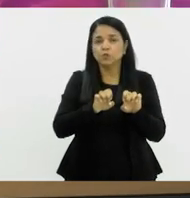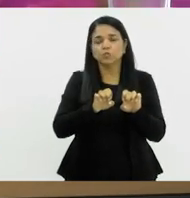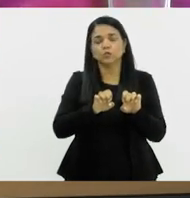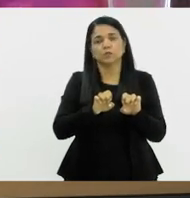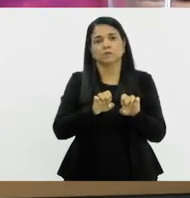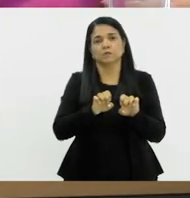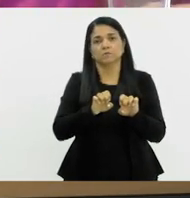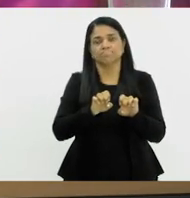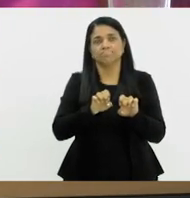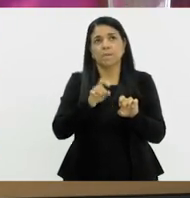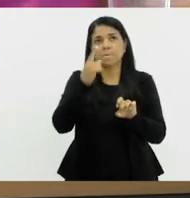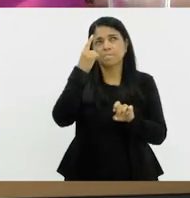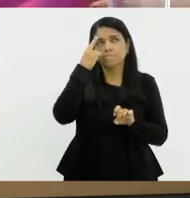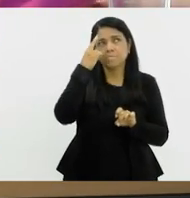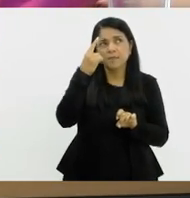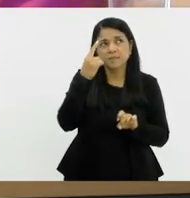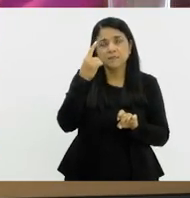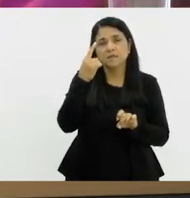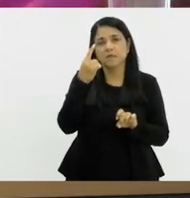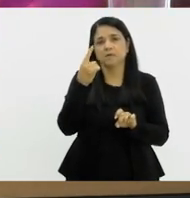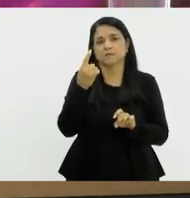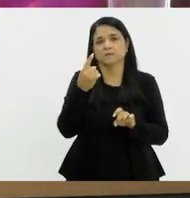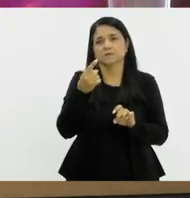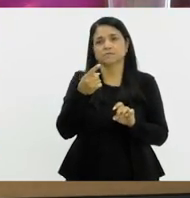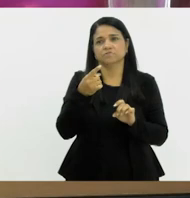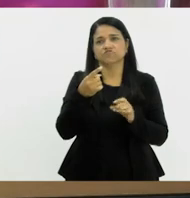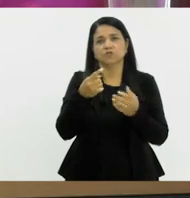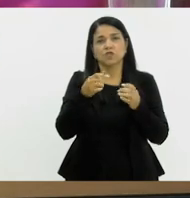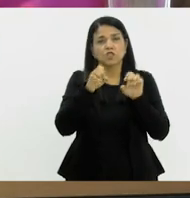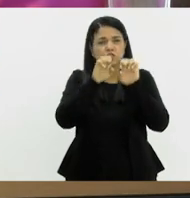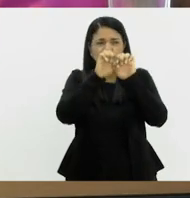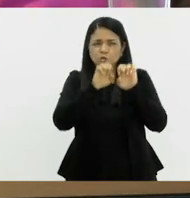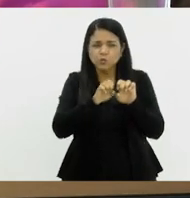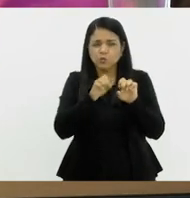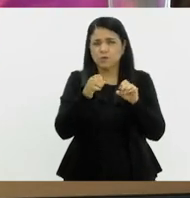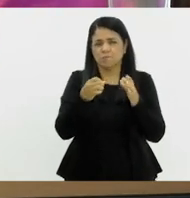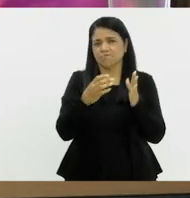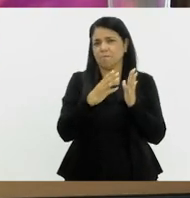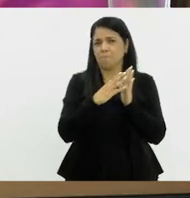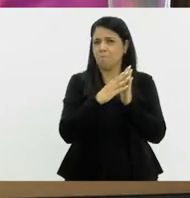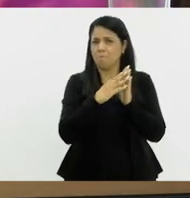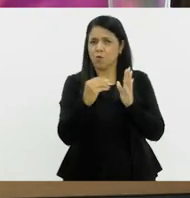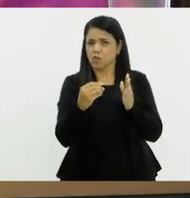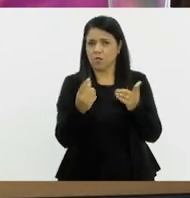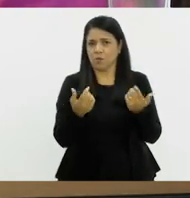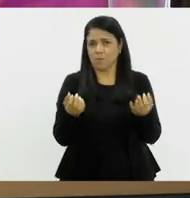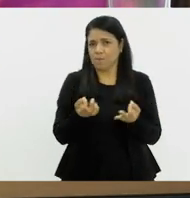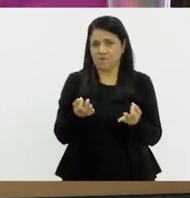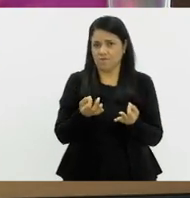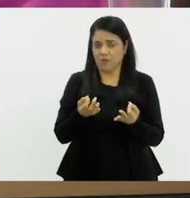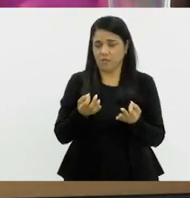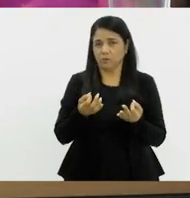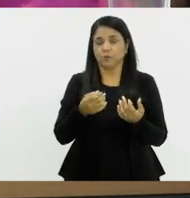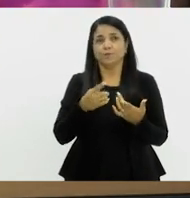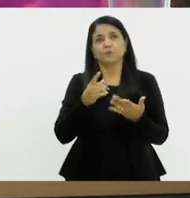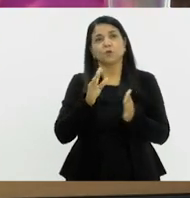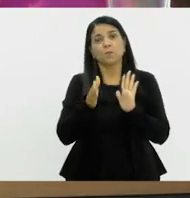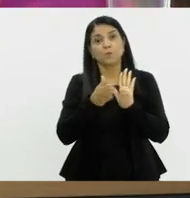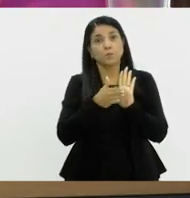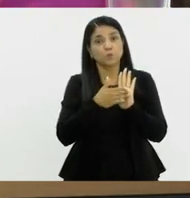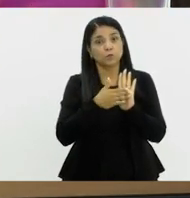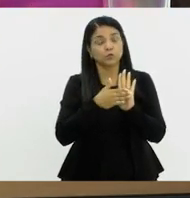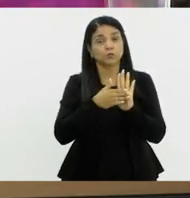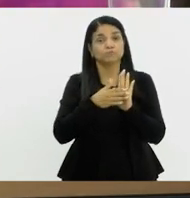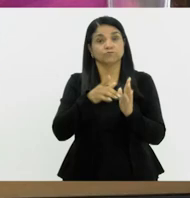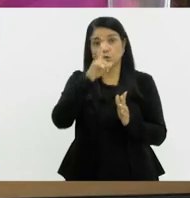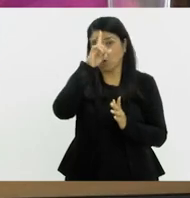foi pensada hoje, que tem estrutura moderna para ser um hospital naquilo que estava proposto,